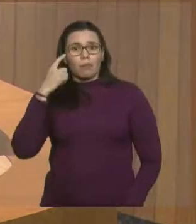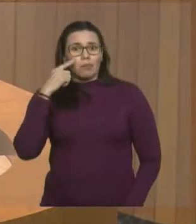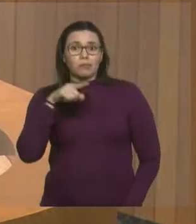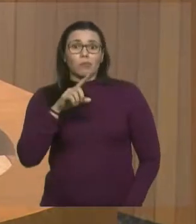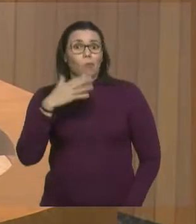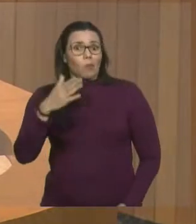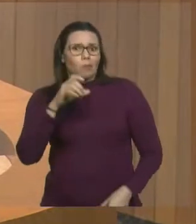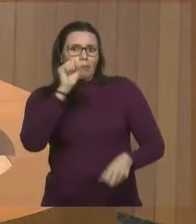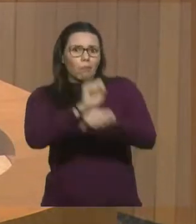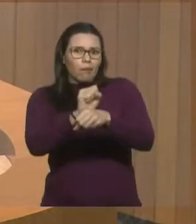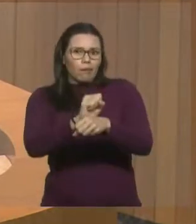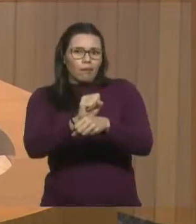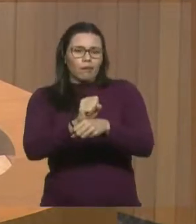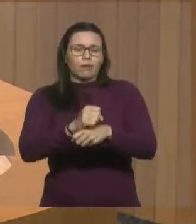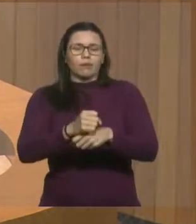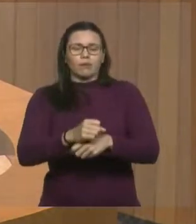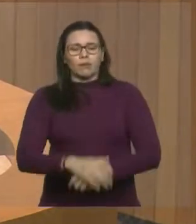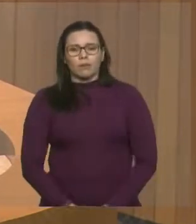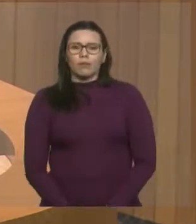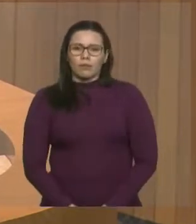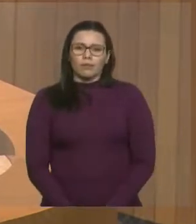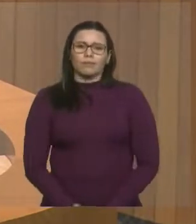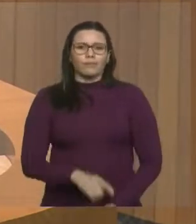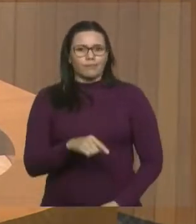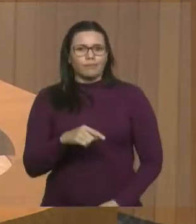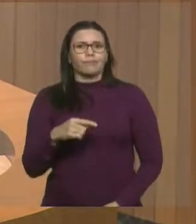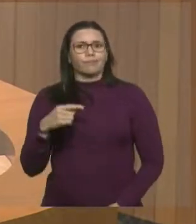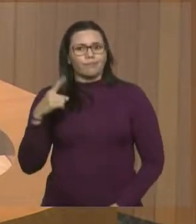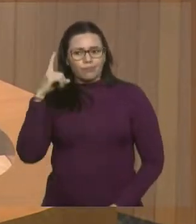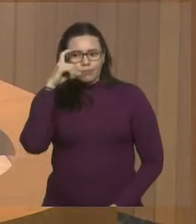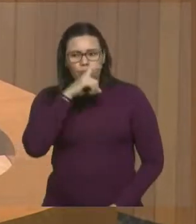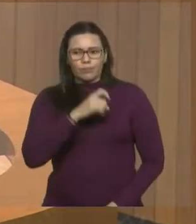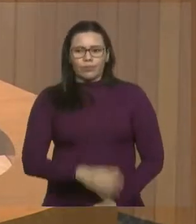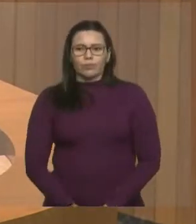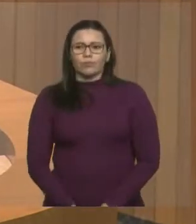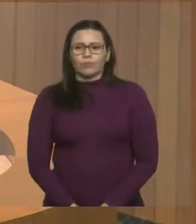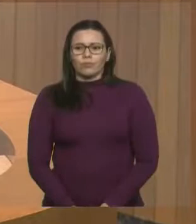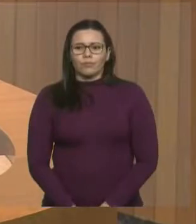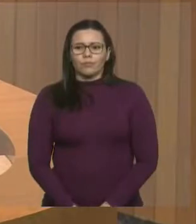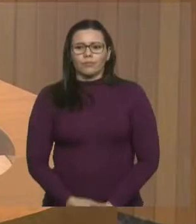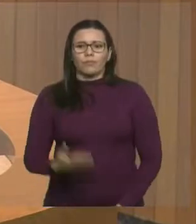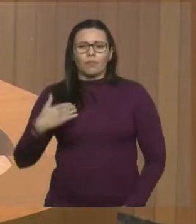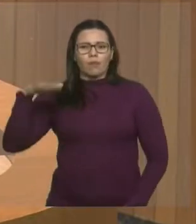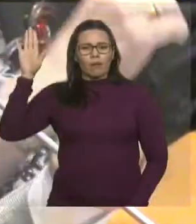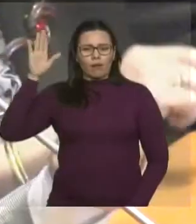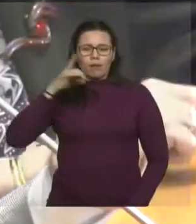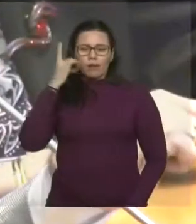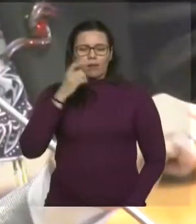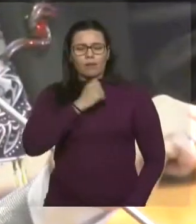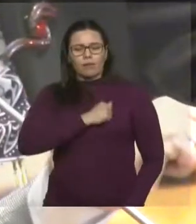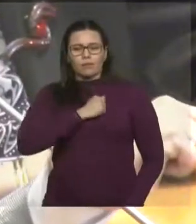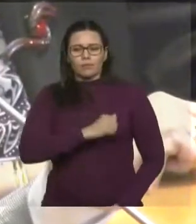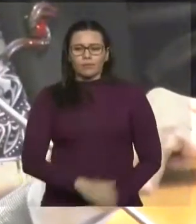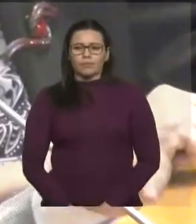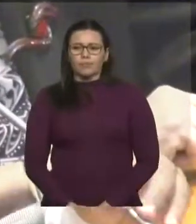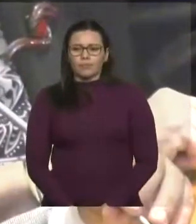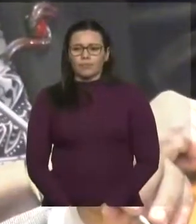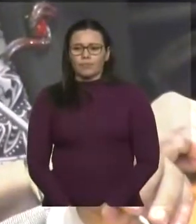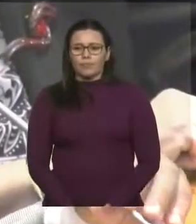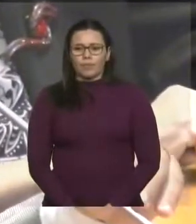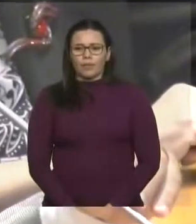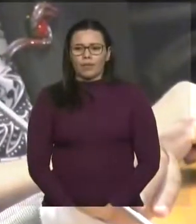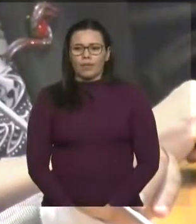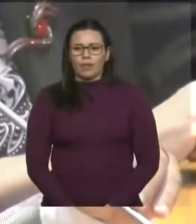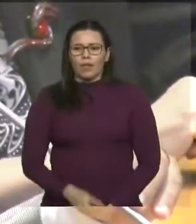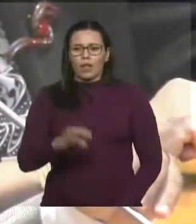na realidade, a questão dos tumores malignos no Maranhão ainda é um assunto muito sério